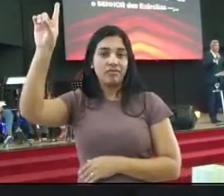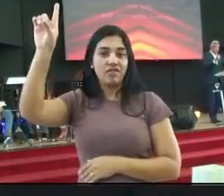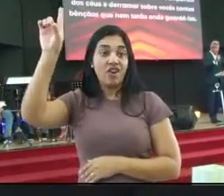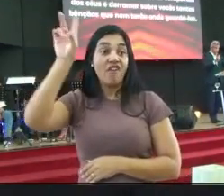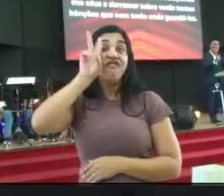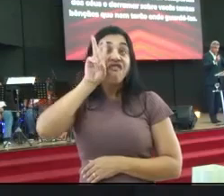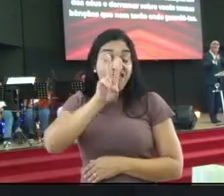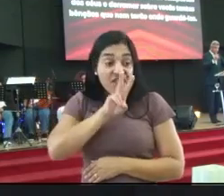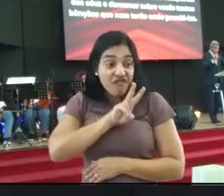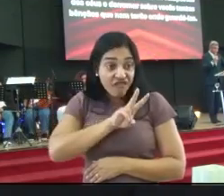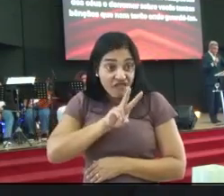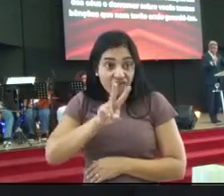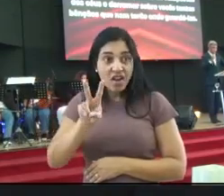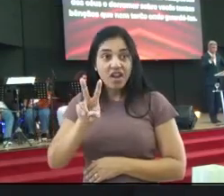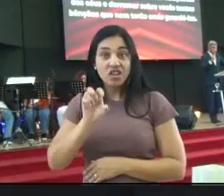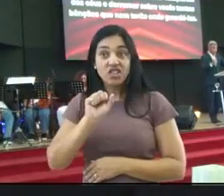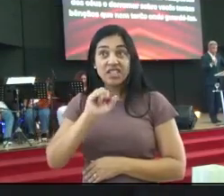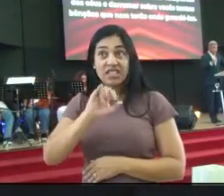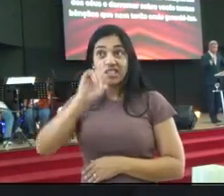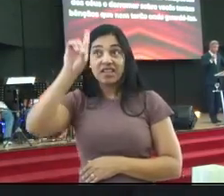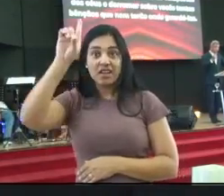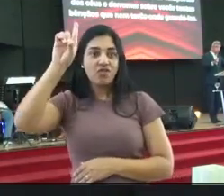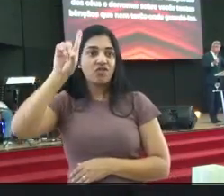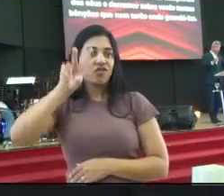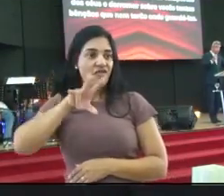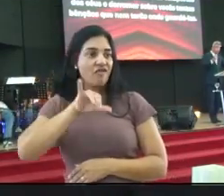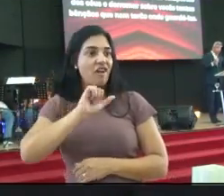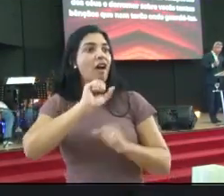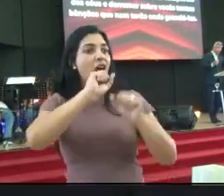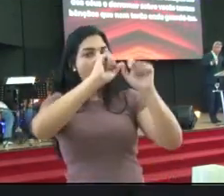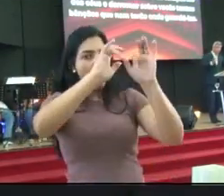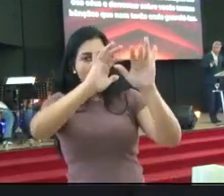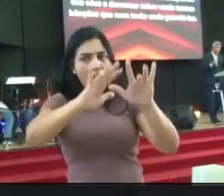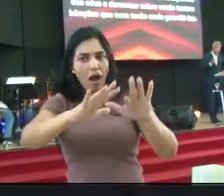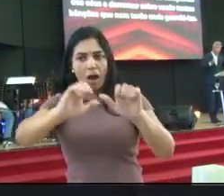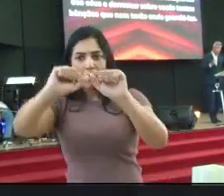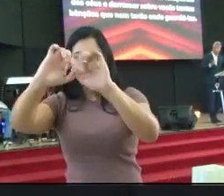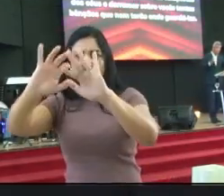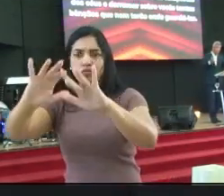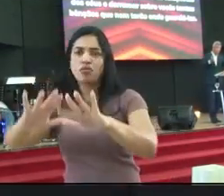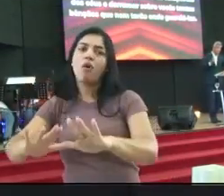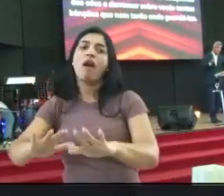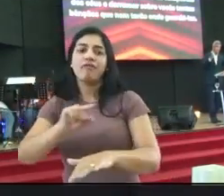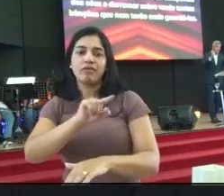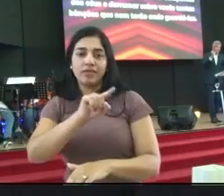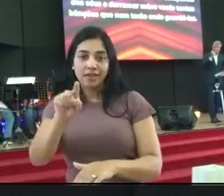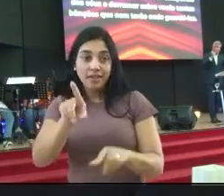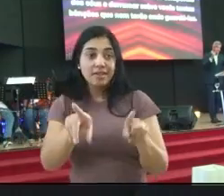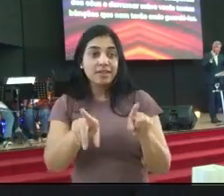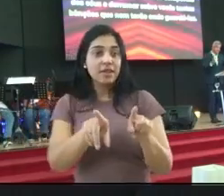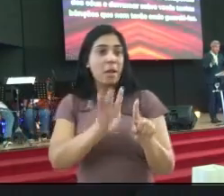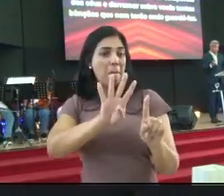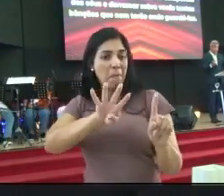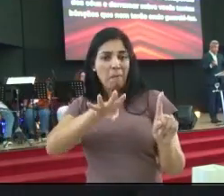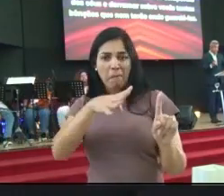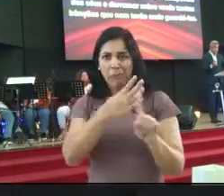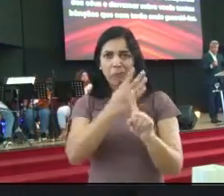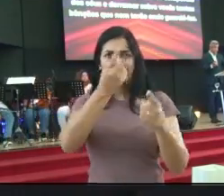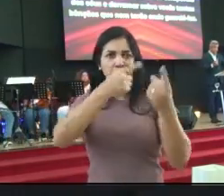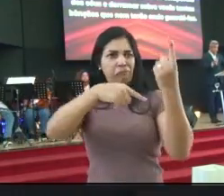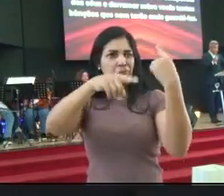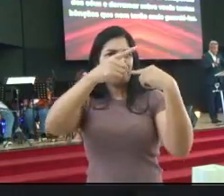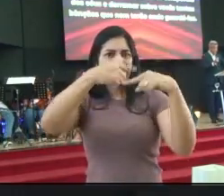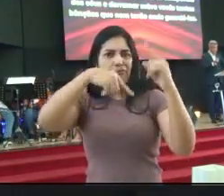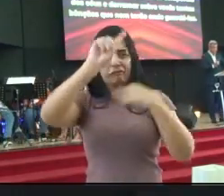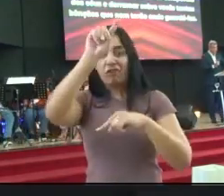e vejam se eu não vos abrir as comportas dos céus e derramar sobre vocês tantas